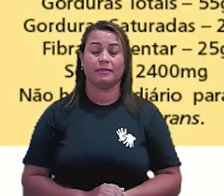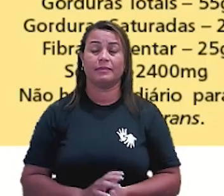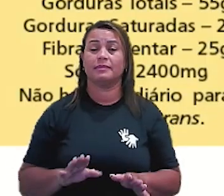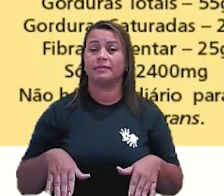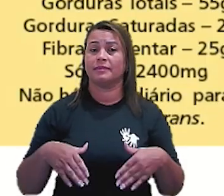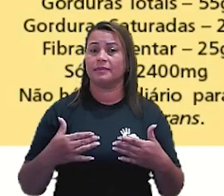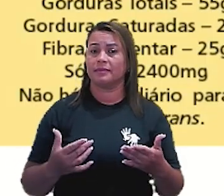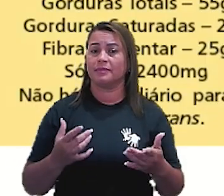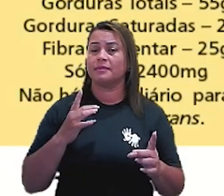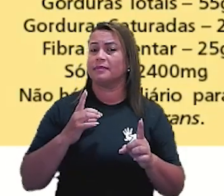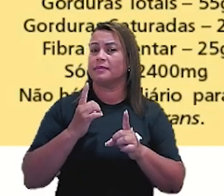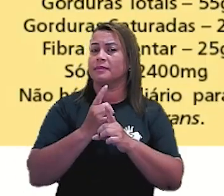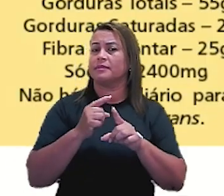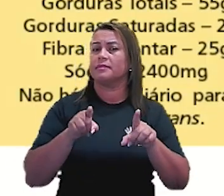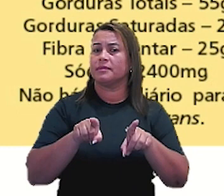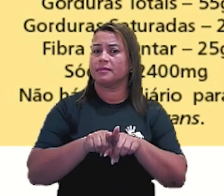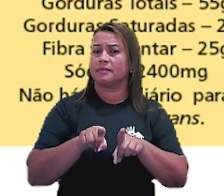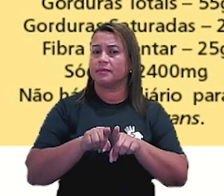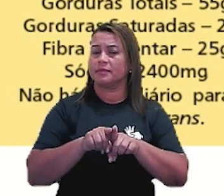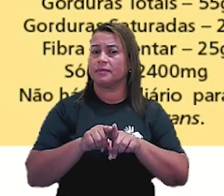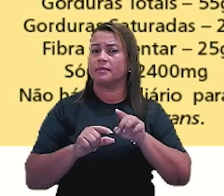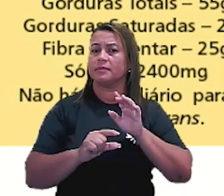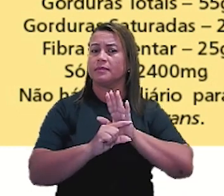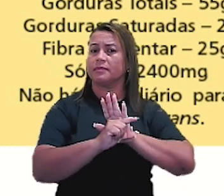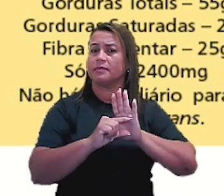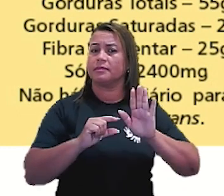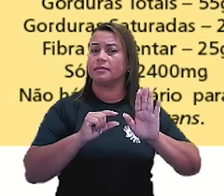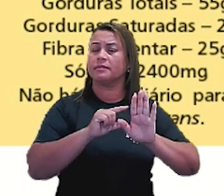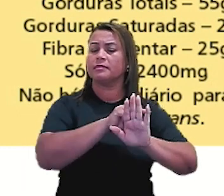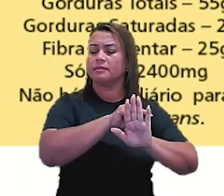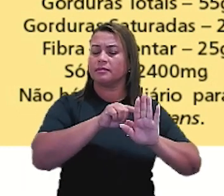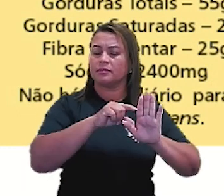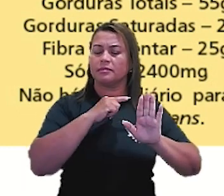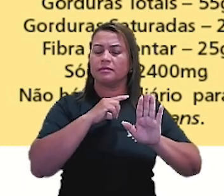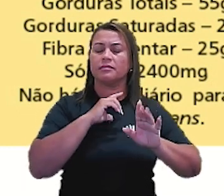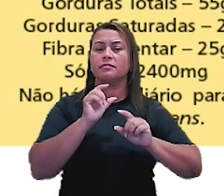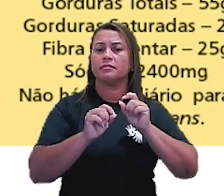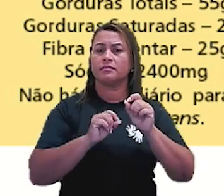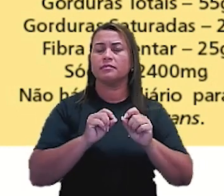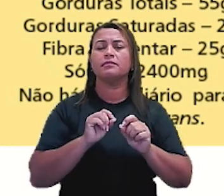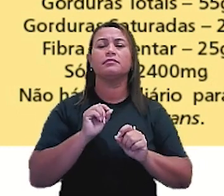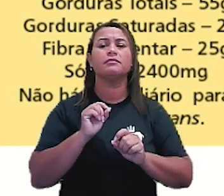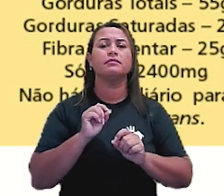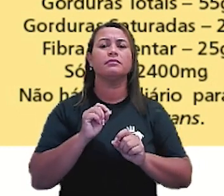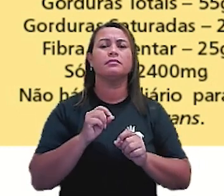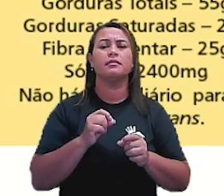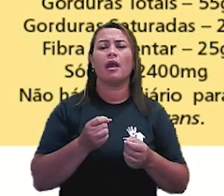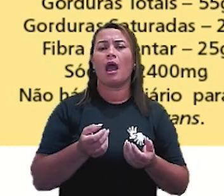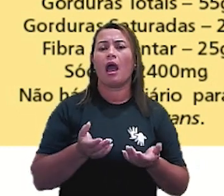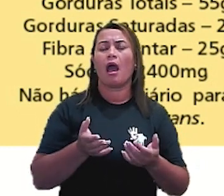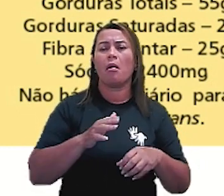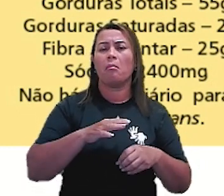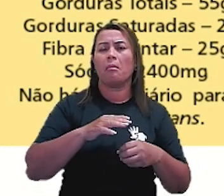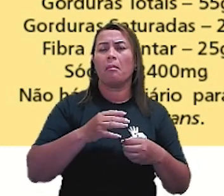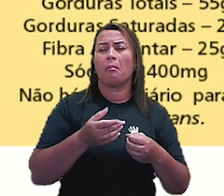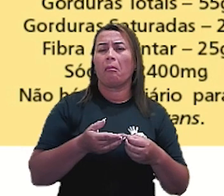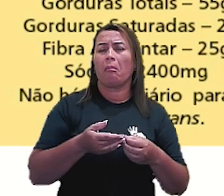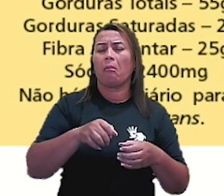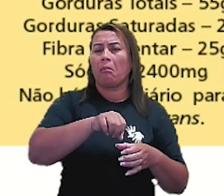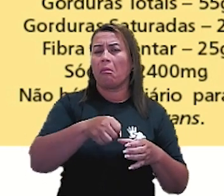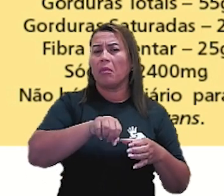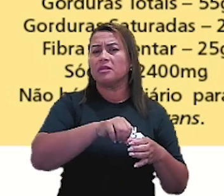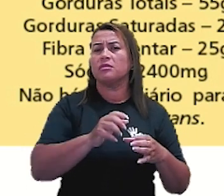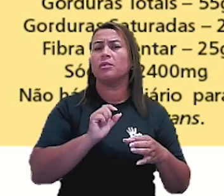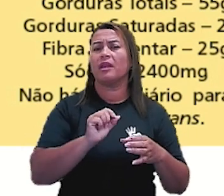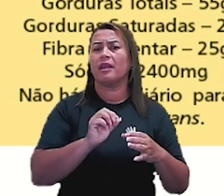Então, o que a gente encontra também nessa informação nutricional? Né? A gente encontra a medida caseira, certo? O que seria essa medida caseira? Ela geralmente